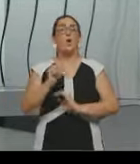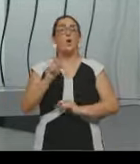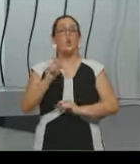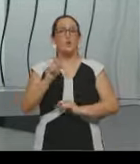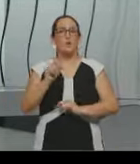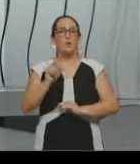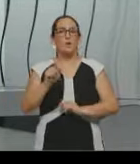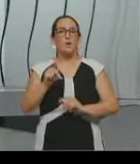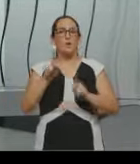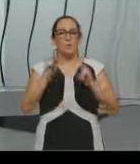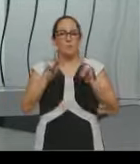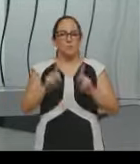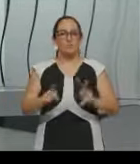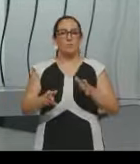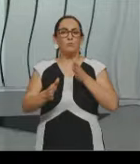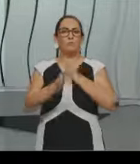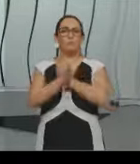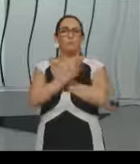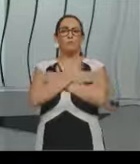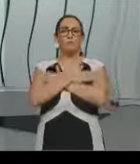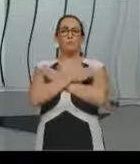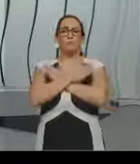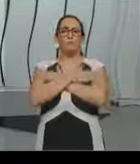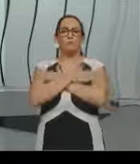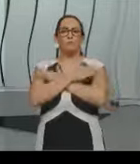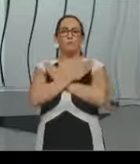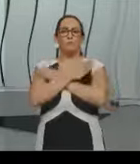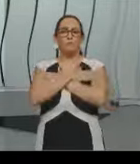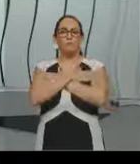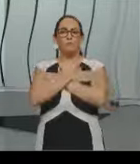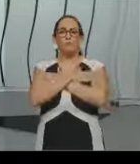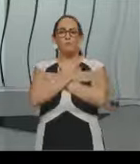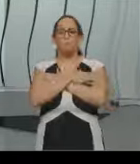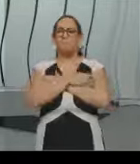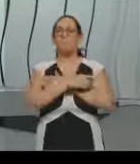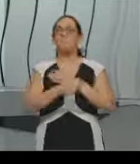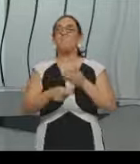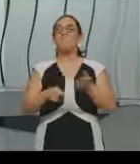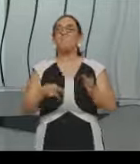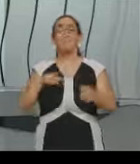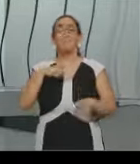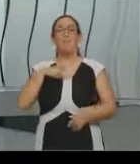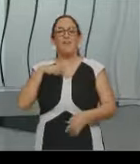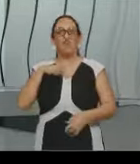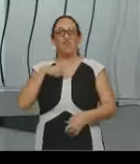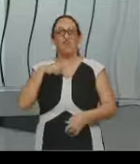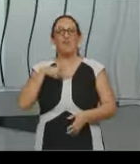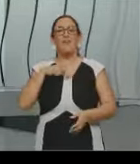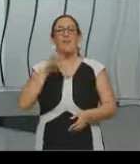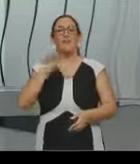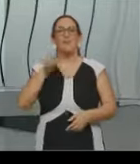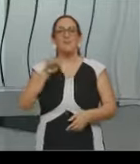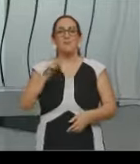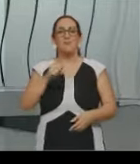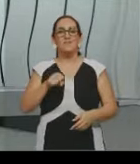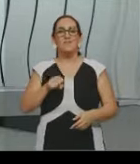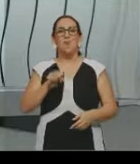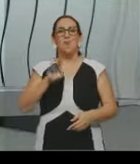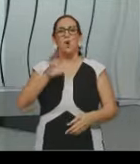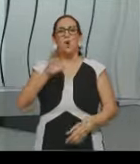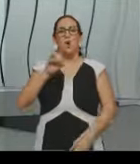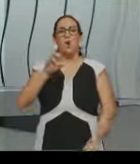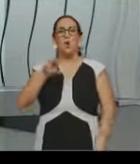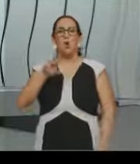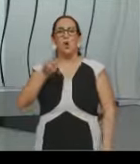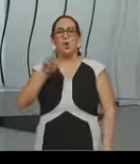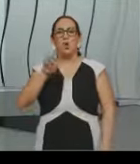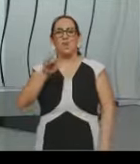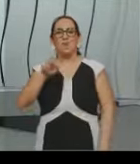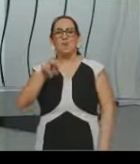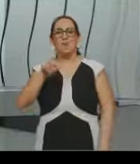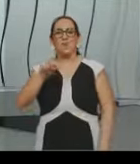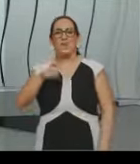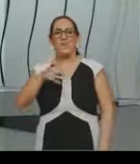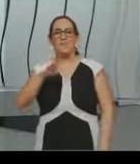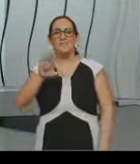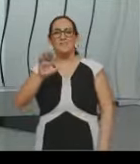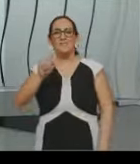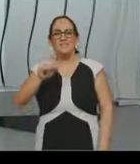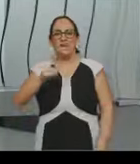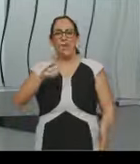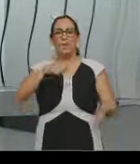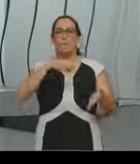ocupação, as pessoas que estivessem ociosas, né? E aí a gente fica pensando como que esse tipo de legislação, ele